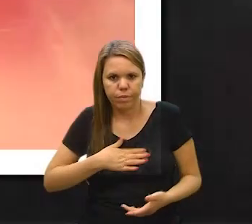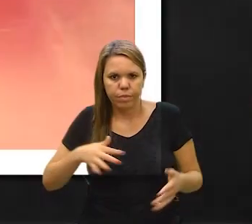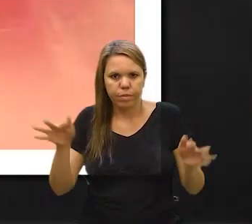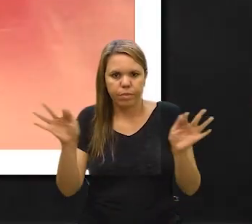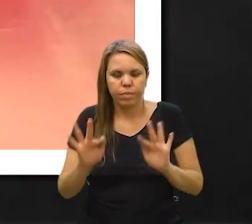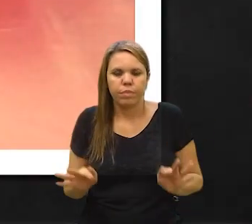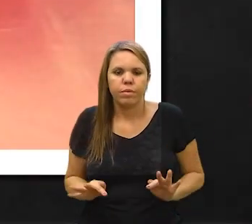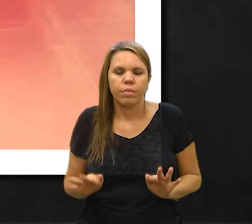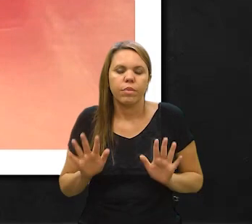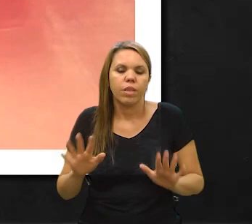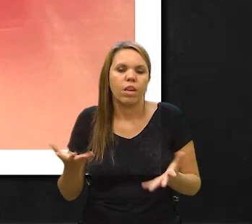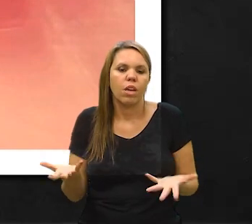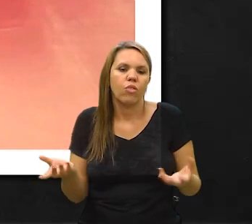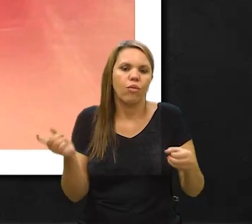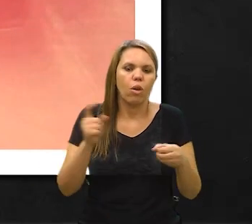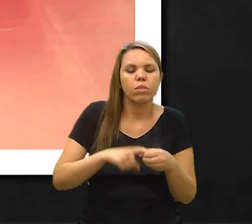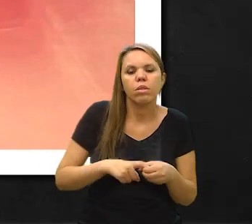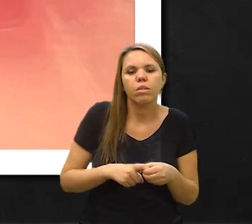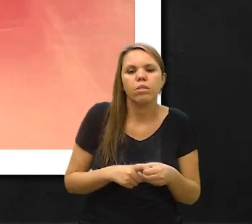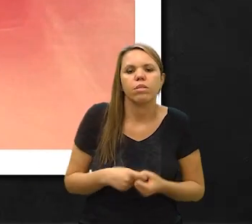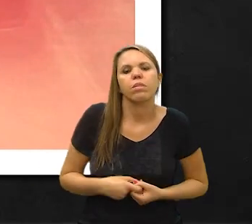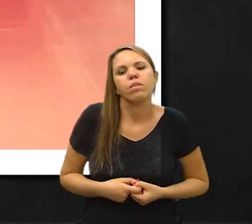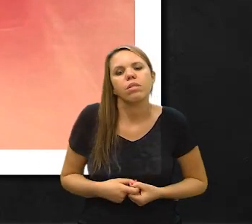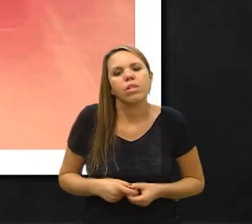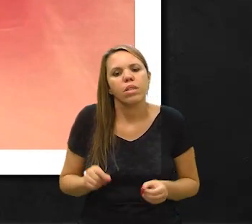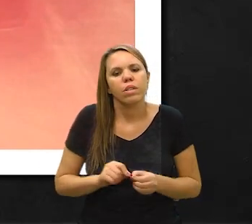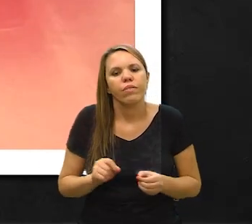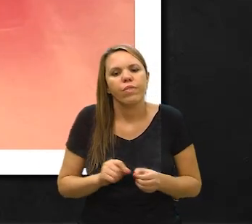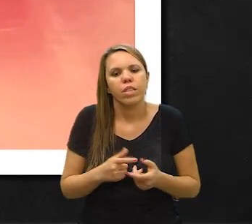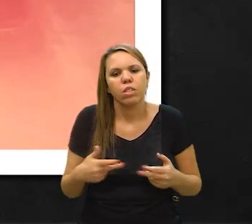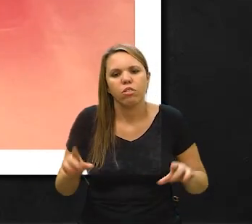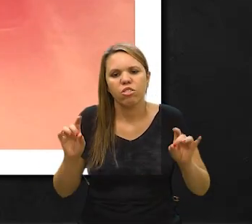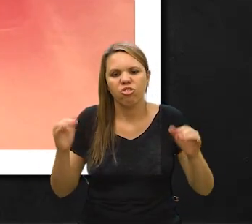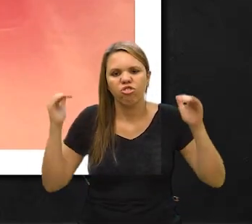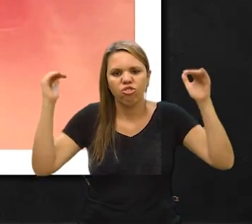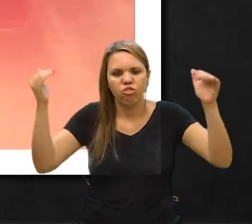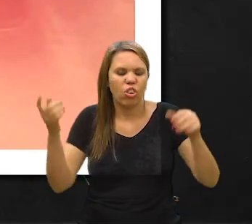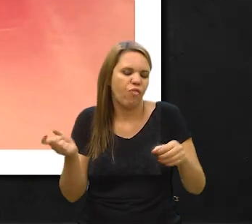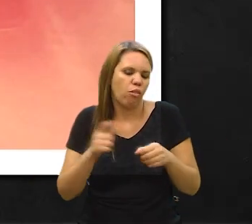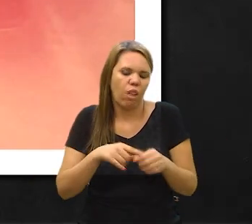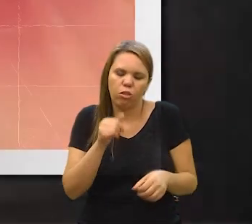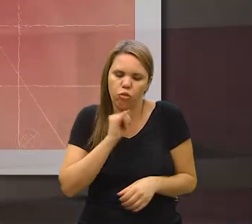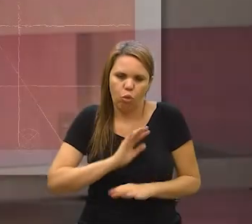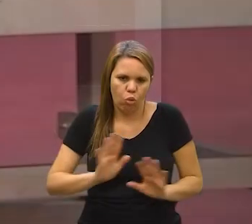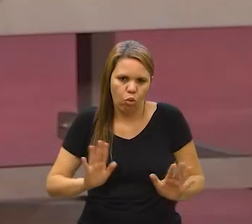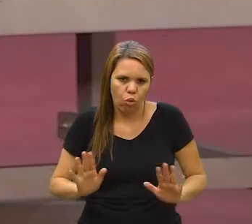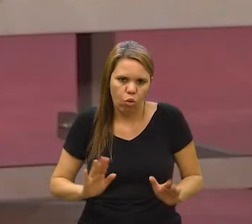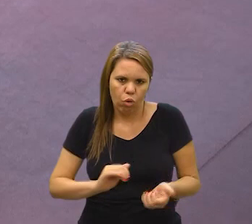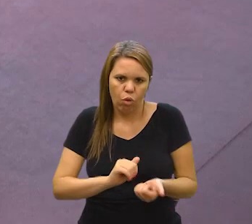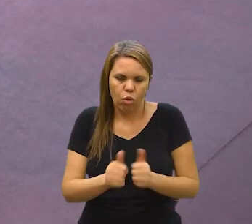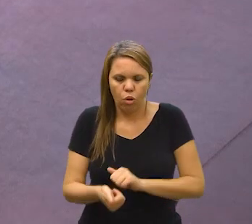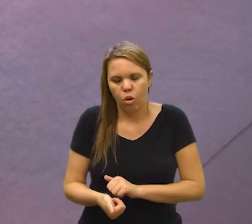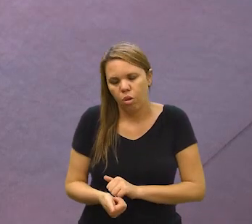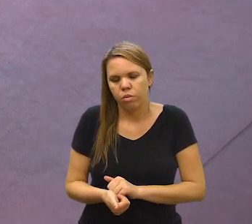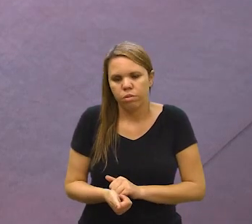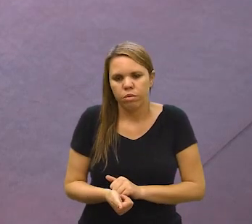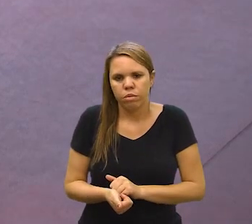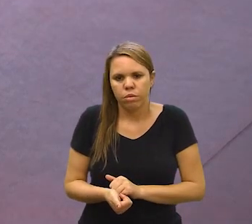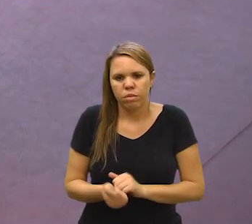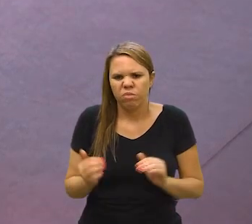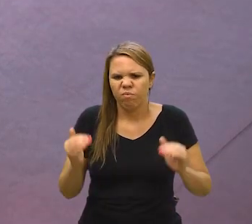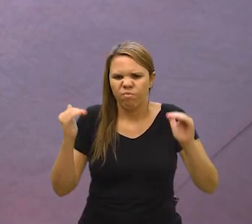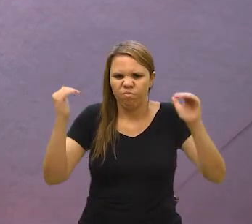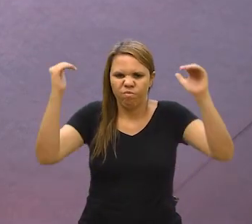feliz, só que eu quero voltar para fazer coisas grandes, eu não quero voltar por voltar. O atleta que ele é de